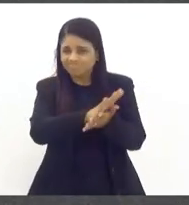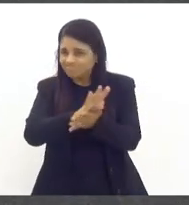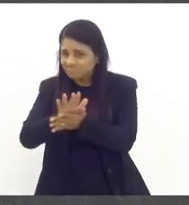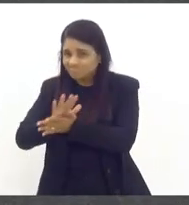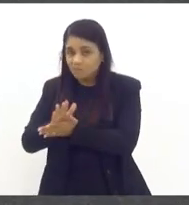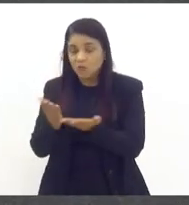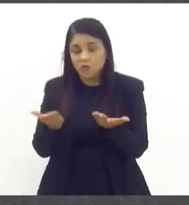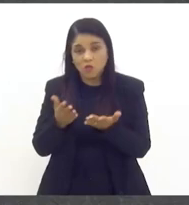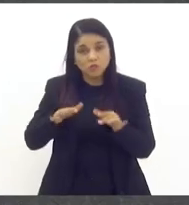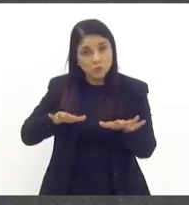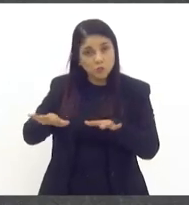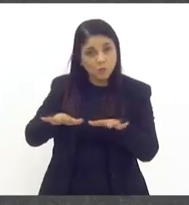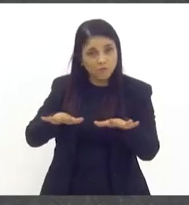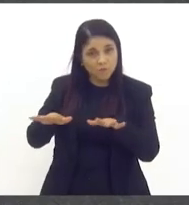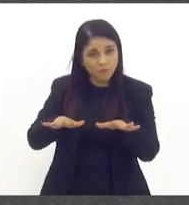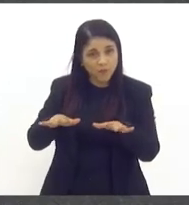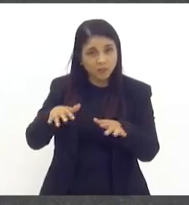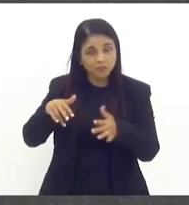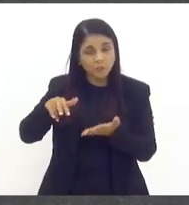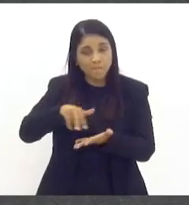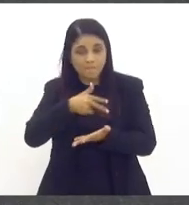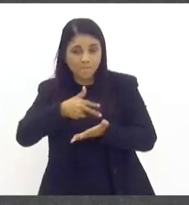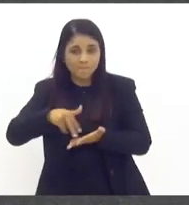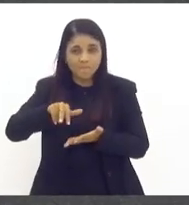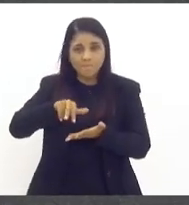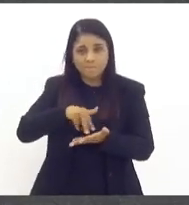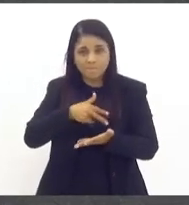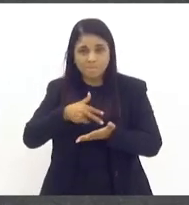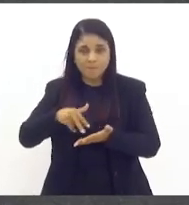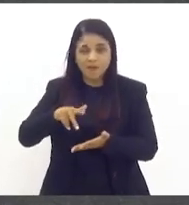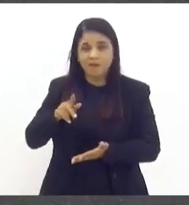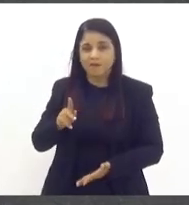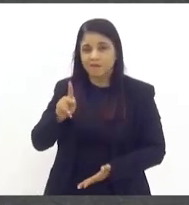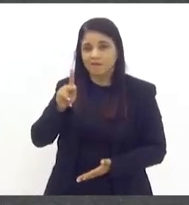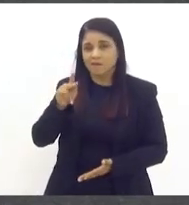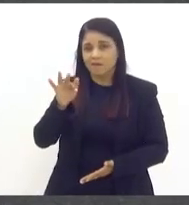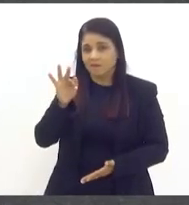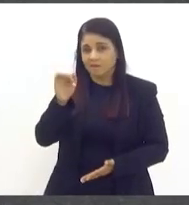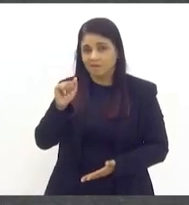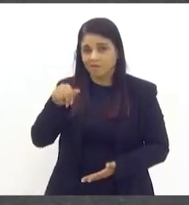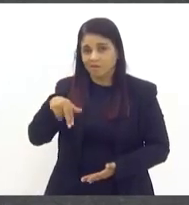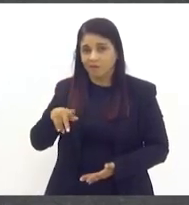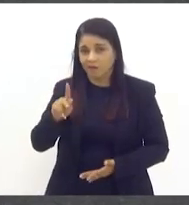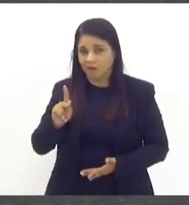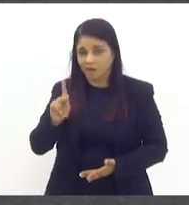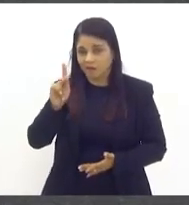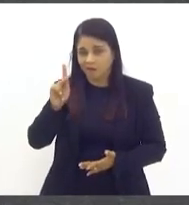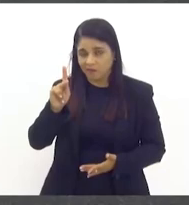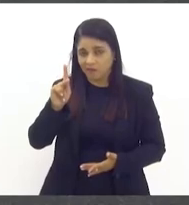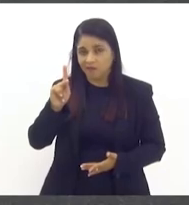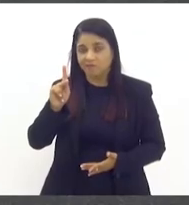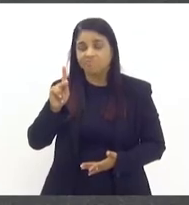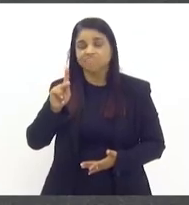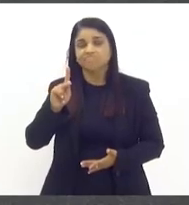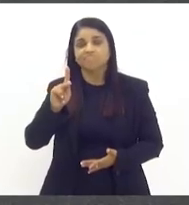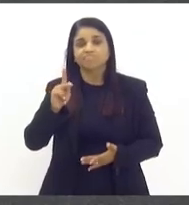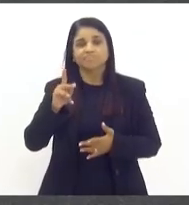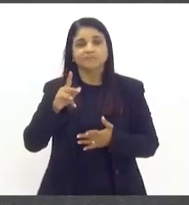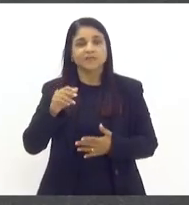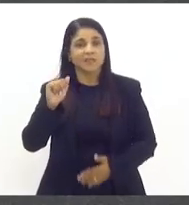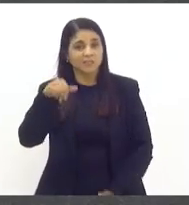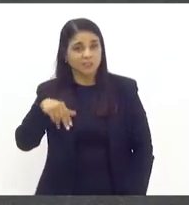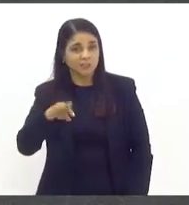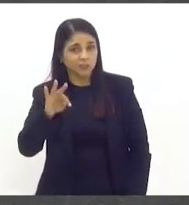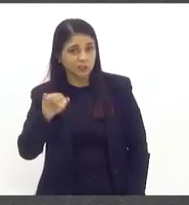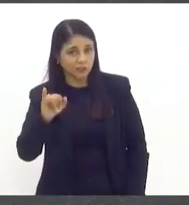que é o movimento do baile funk das antigas ele é um movimento que ressignificou o que é